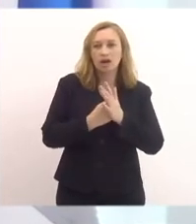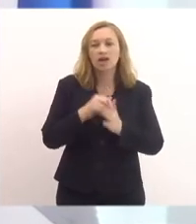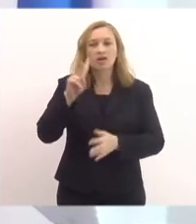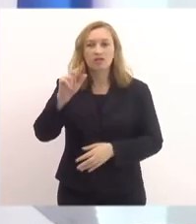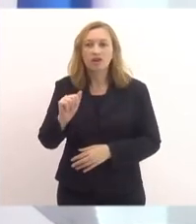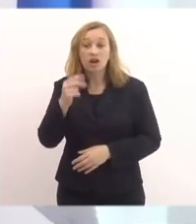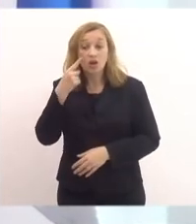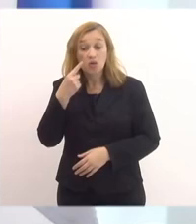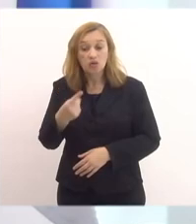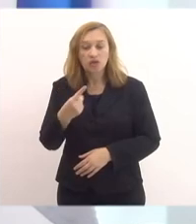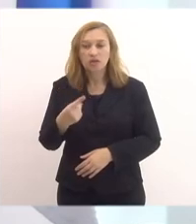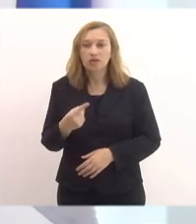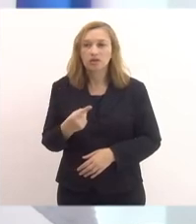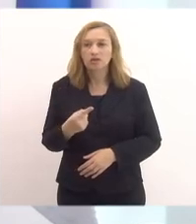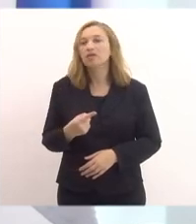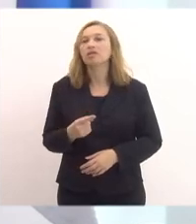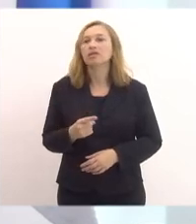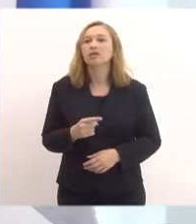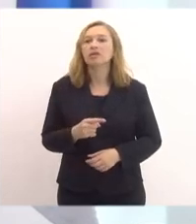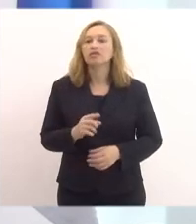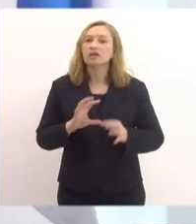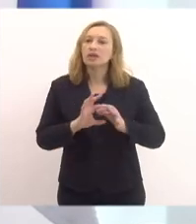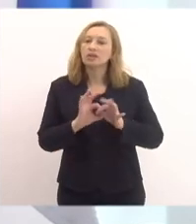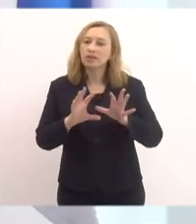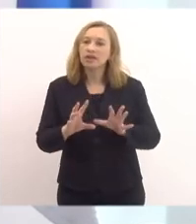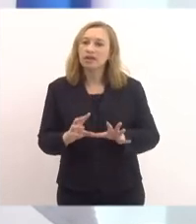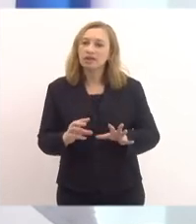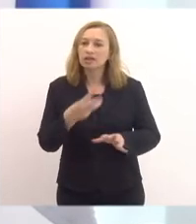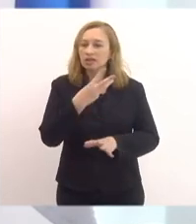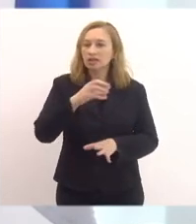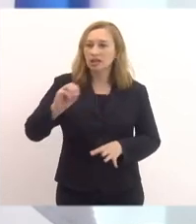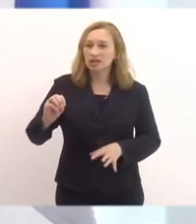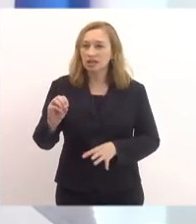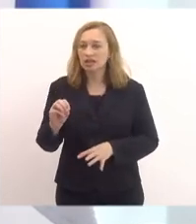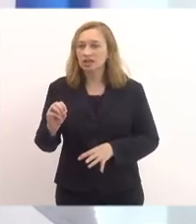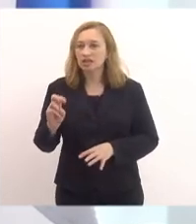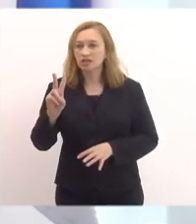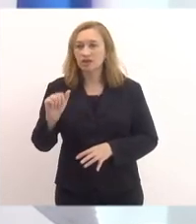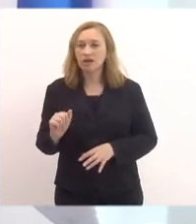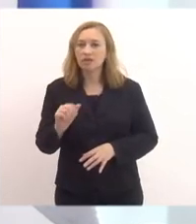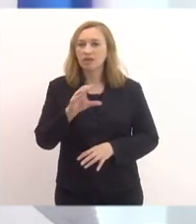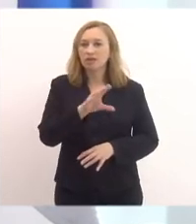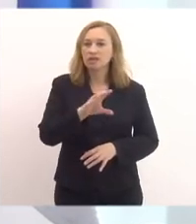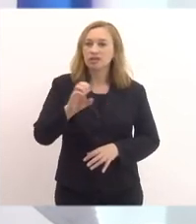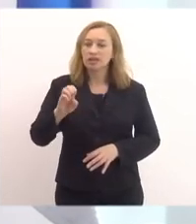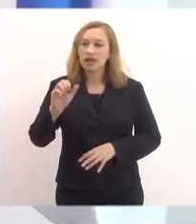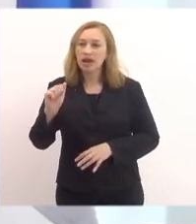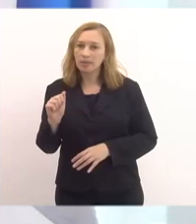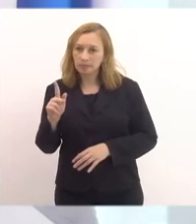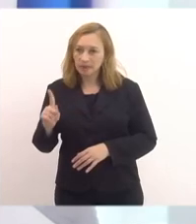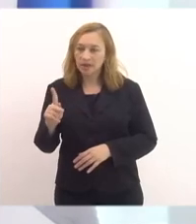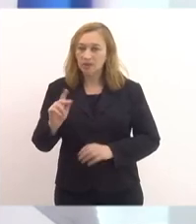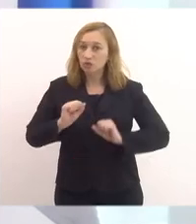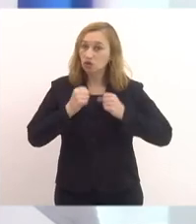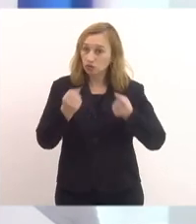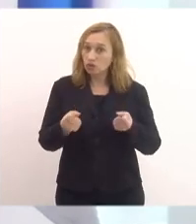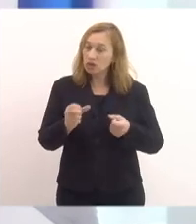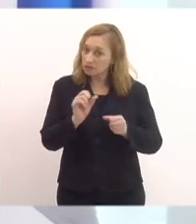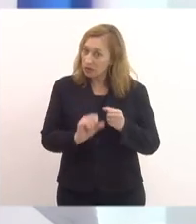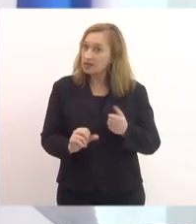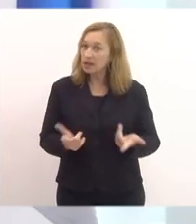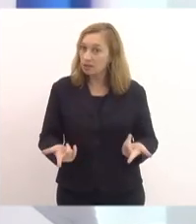isso de perto para quando a gente faz a liberação das 300 vagas para o CEAP. Foi um esforço que a gente fez de perto, as 300 vagas do